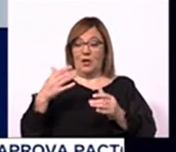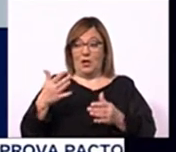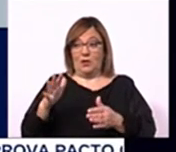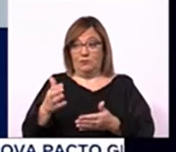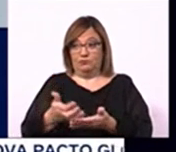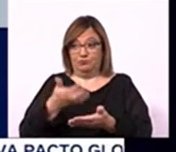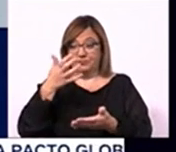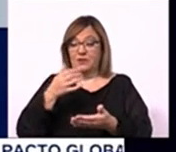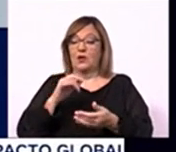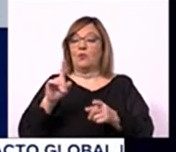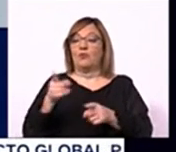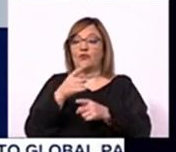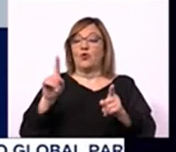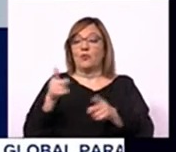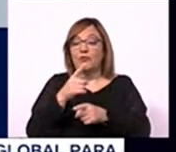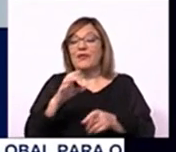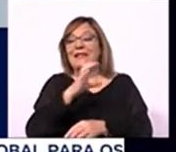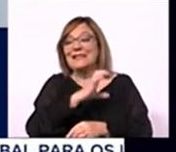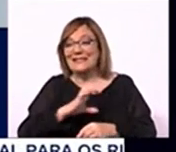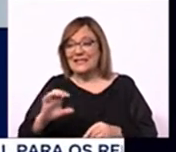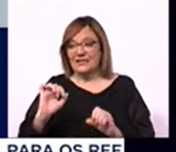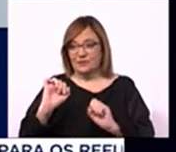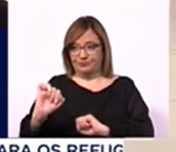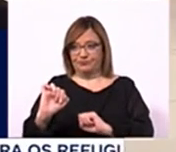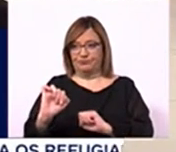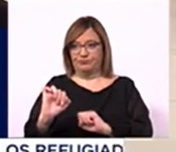e nos professores de ciências.